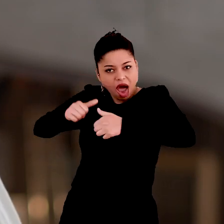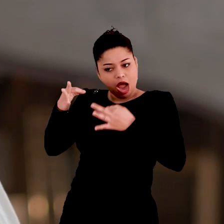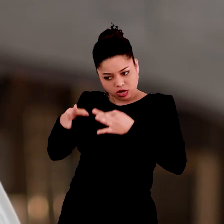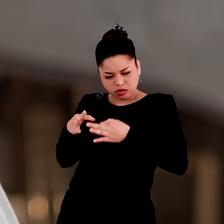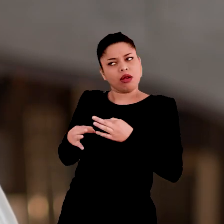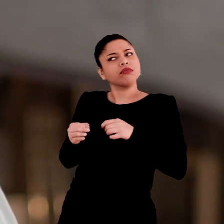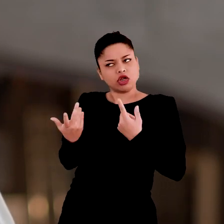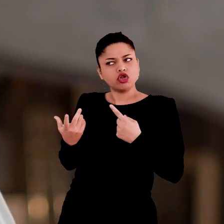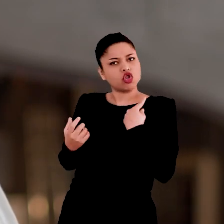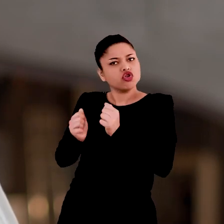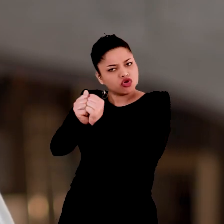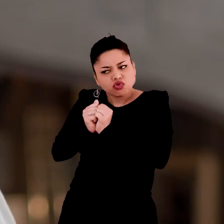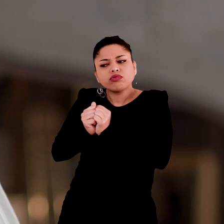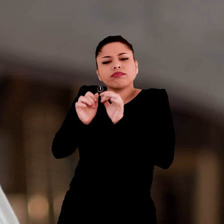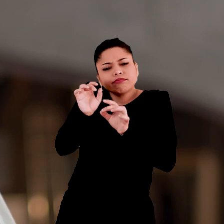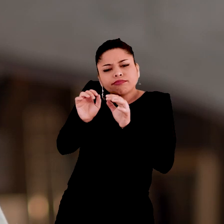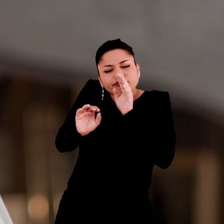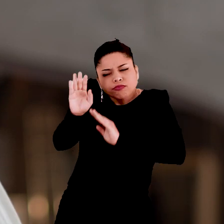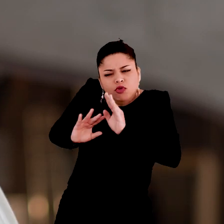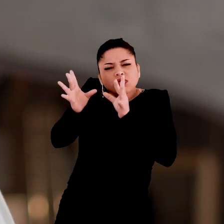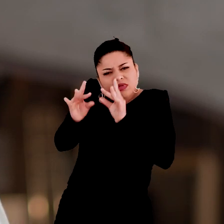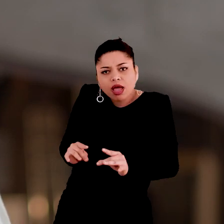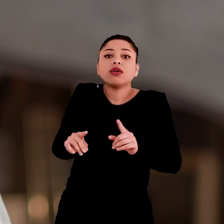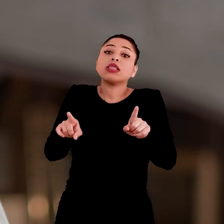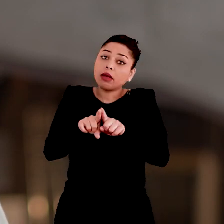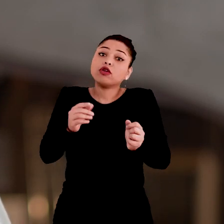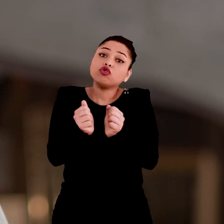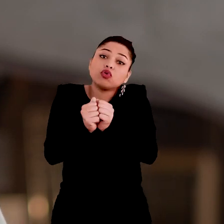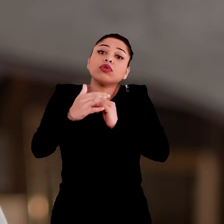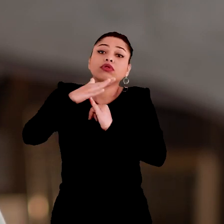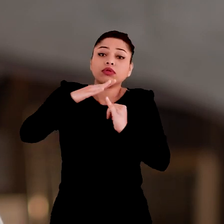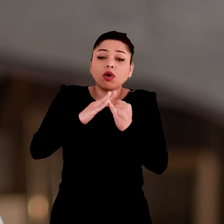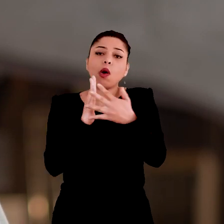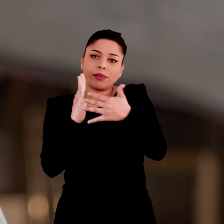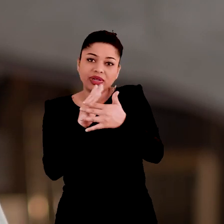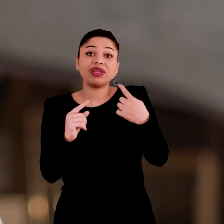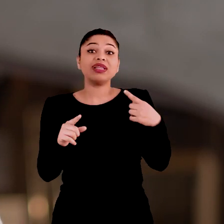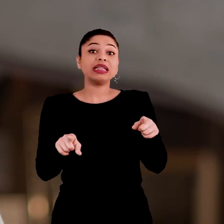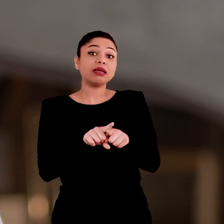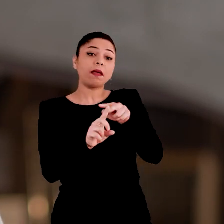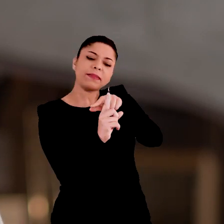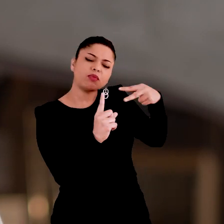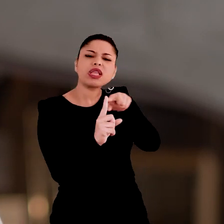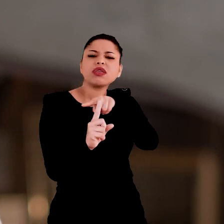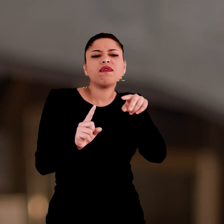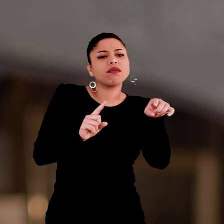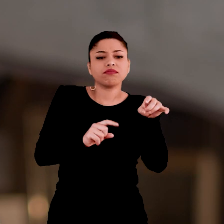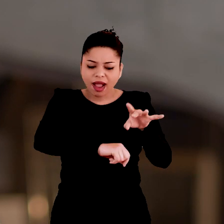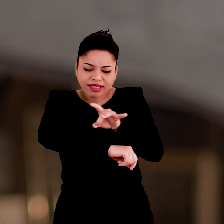e com perspectivas bem diversas dos vários jurados que chegaram na composição final desses 10 indicados na premiação